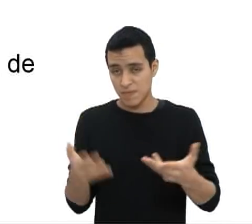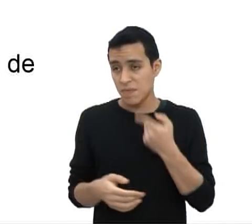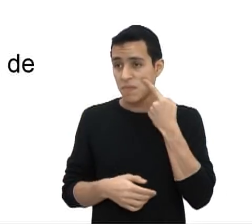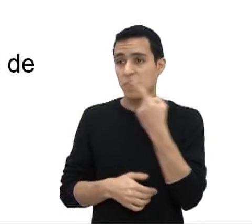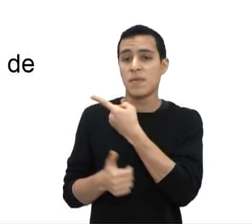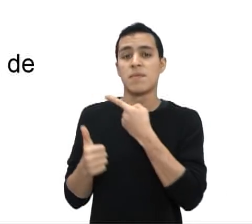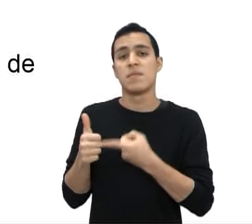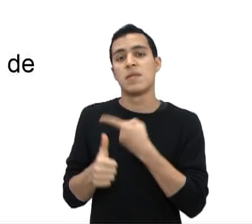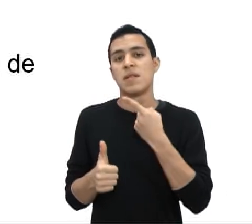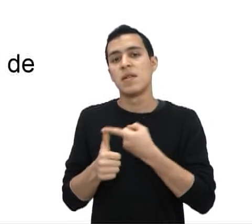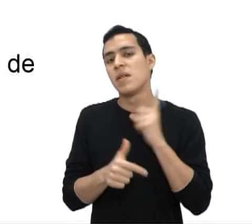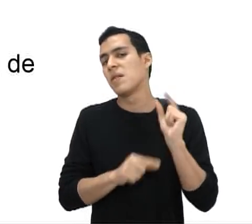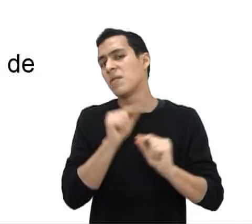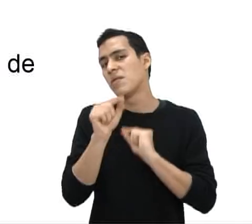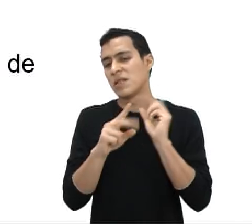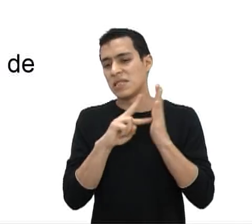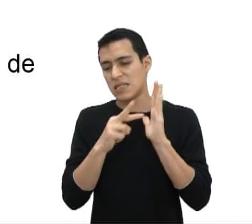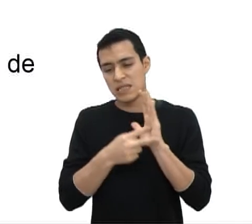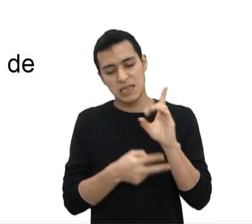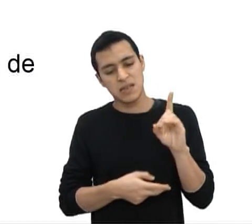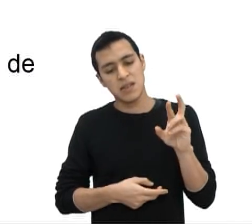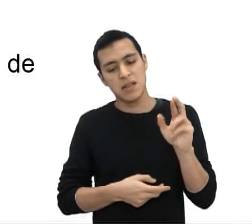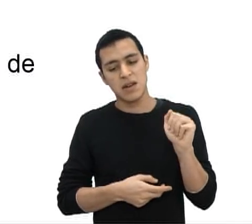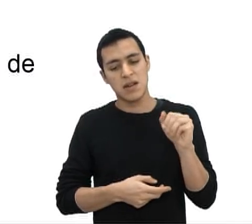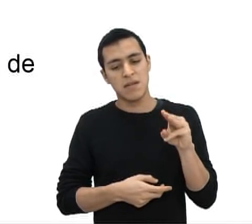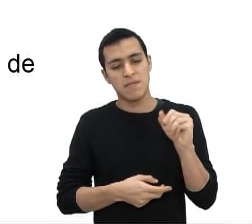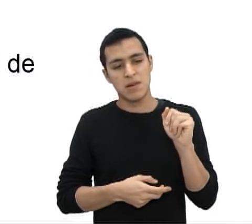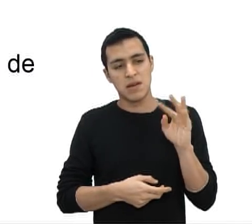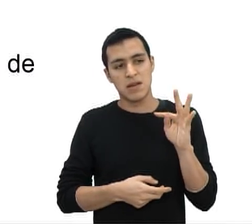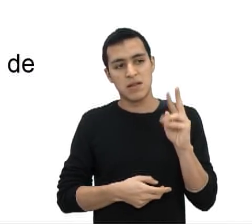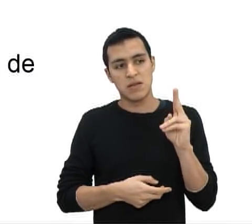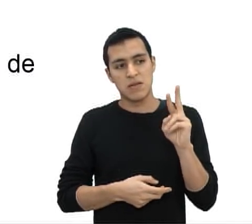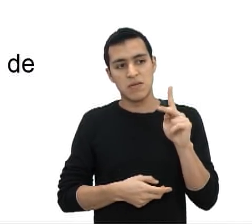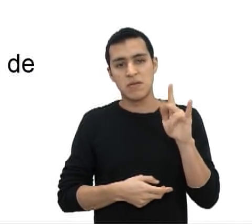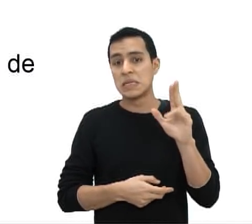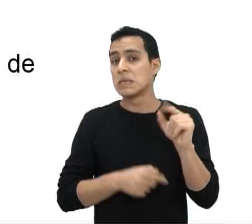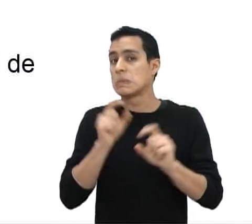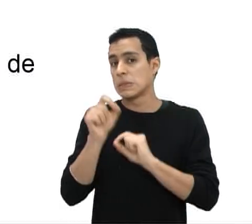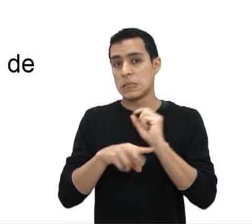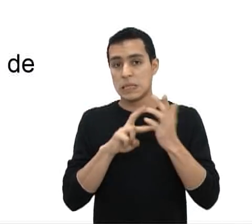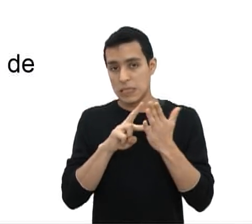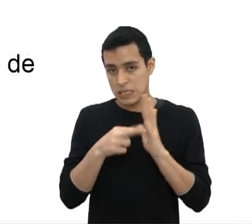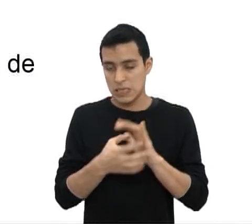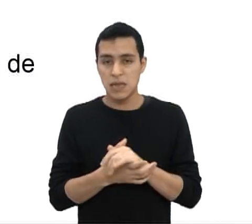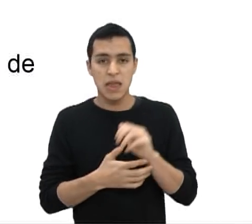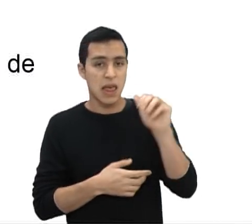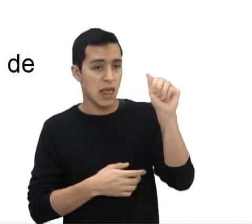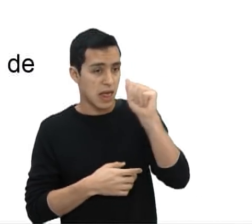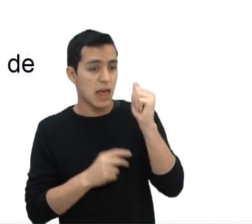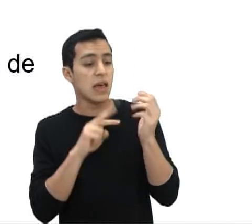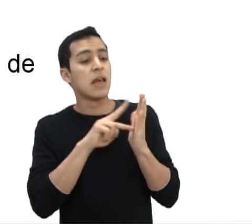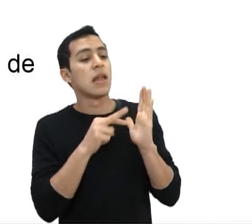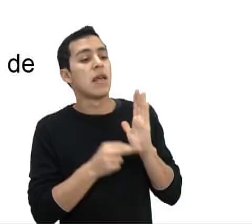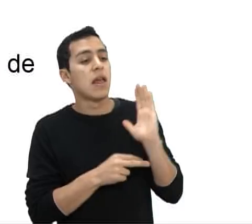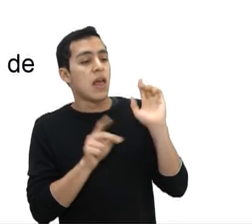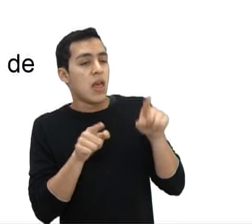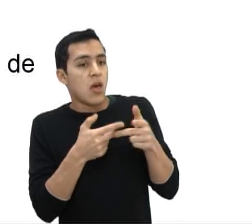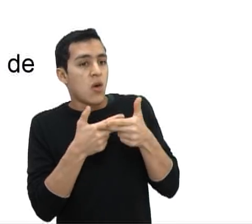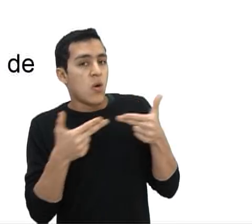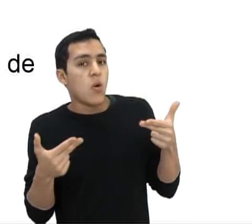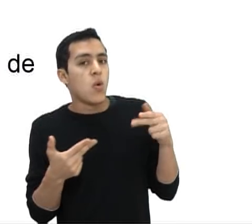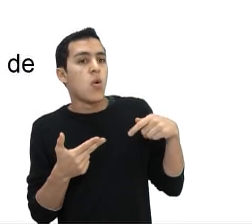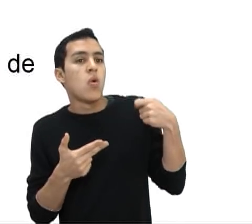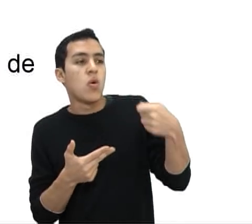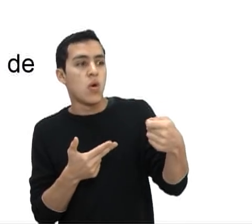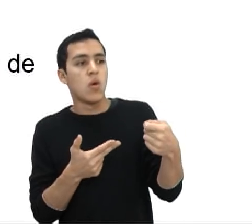lá a primeira. O que quer dizer dramaturgia? Vamos ver quem tem uma boa memória aí. A. Quer dizer algo